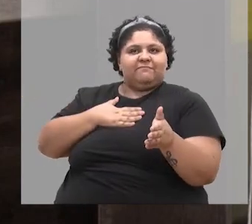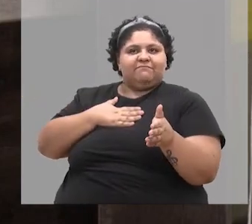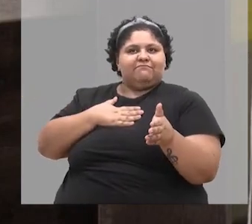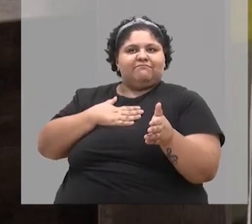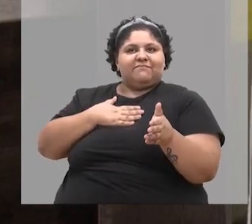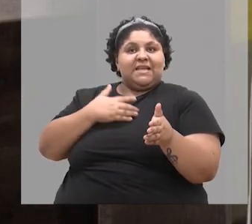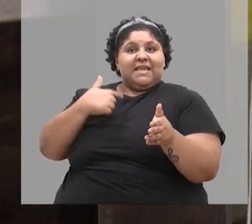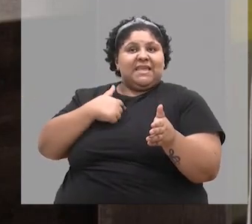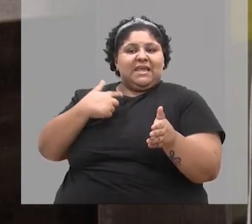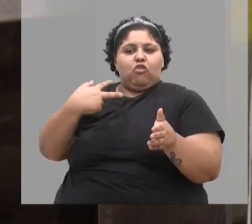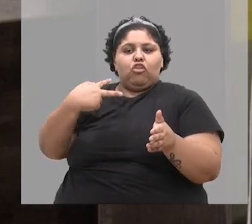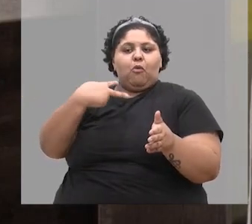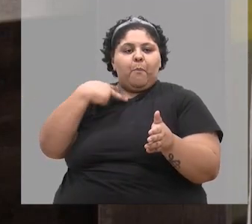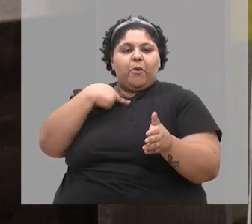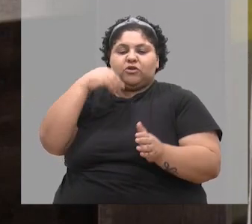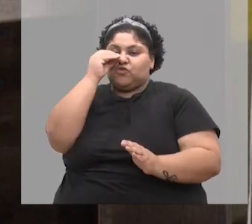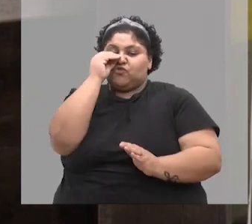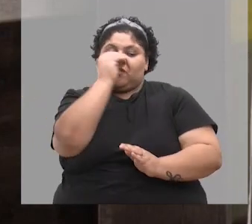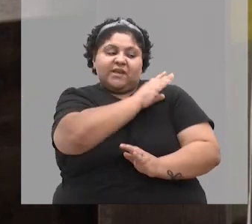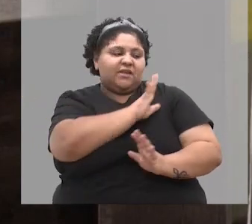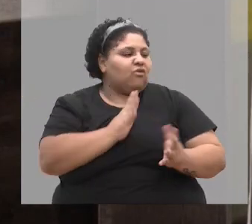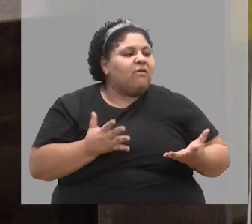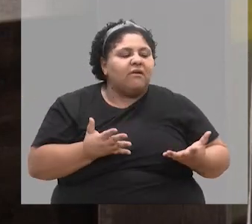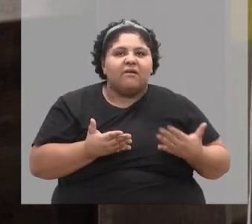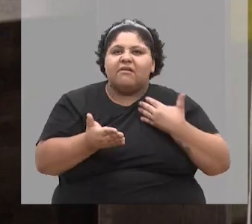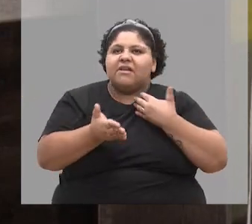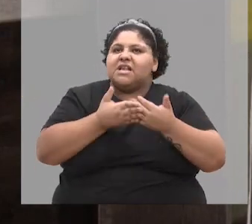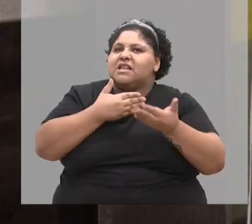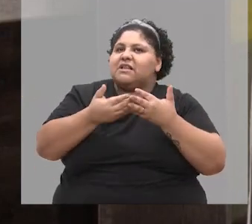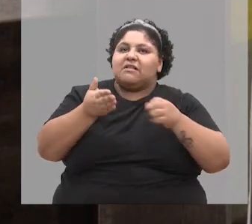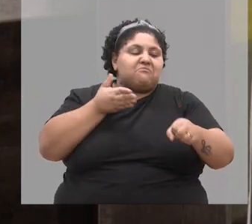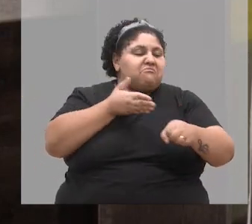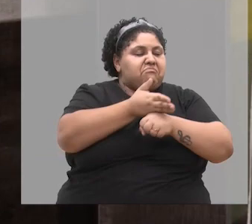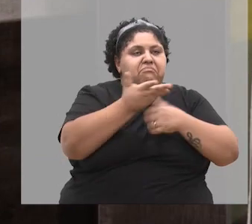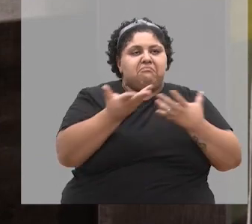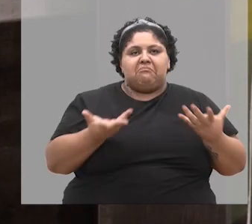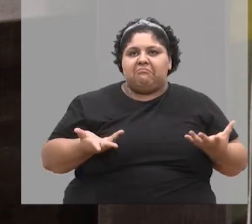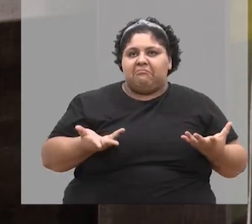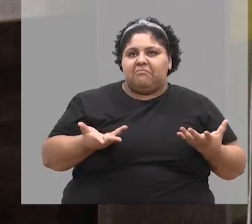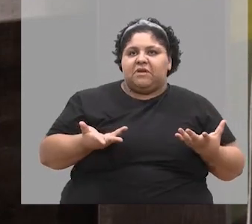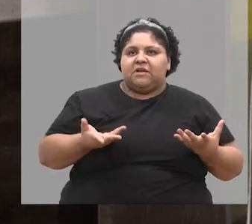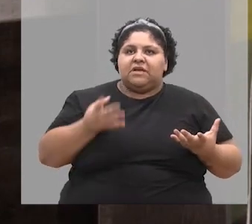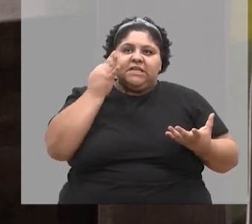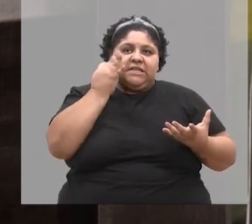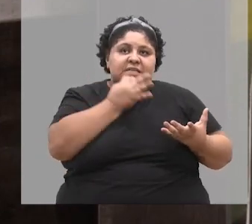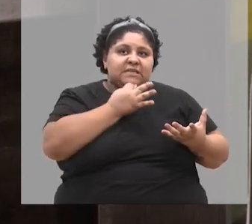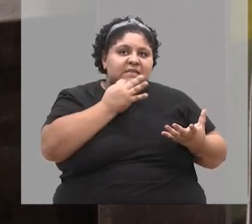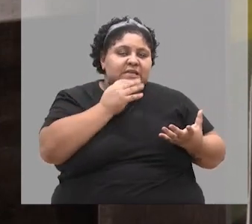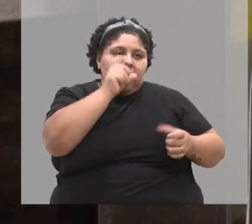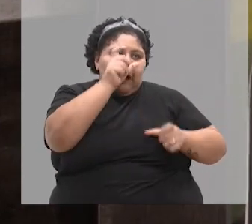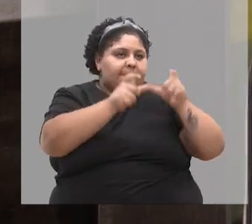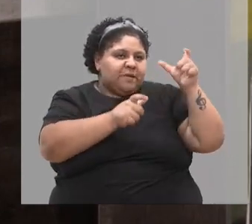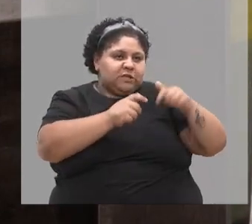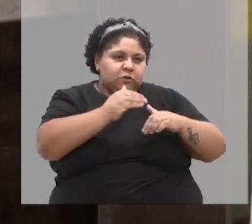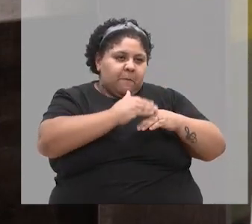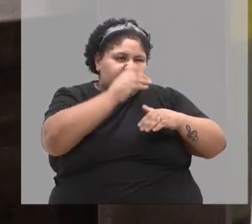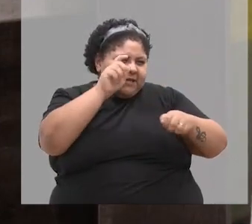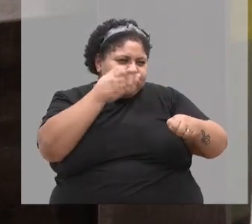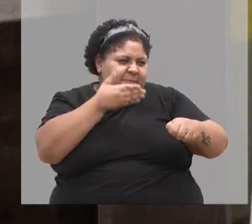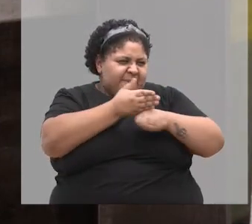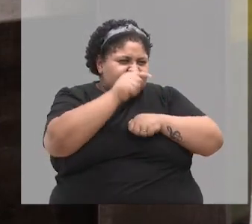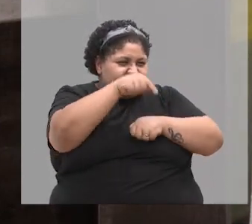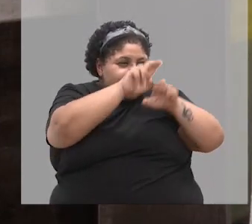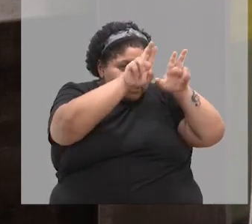que chegam até mim. Não pode virar as costas. E a gente não pode virar as costas, né? Independente do meu envolvimento, bom, talvez a Tati não seja a pessoa